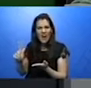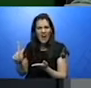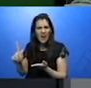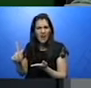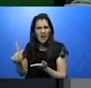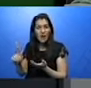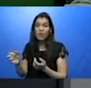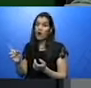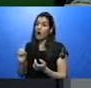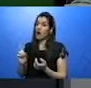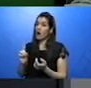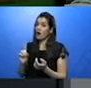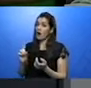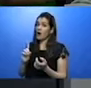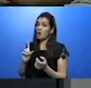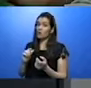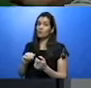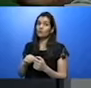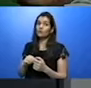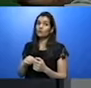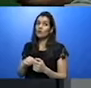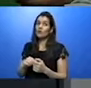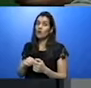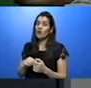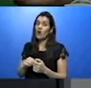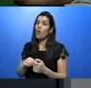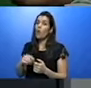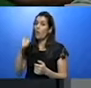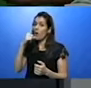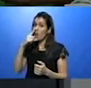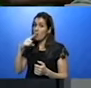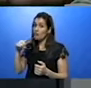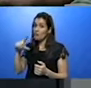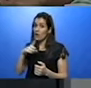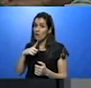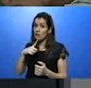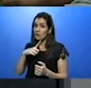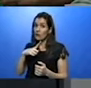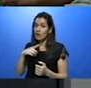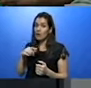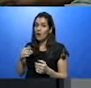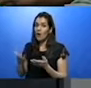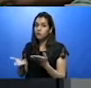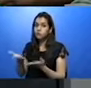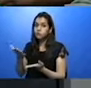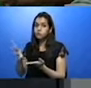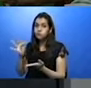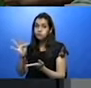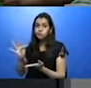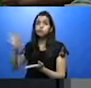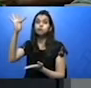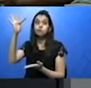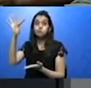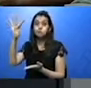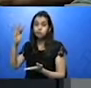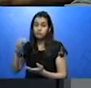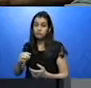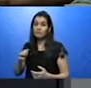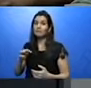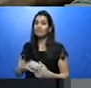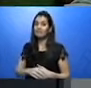né? Dá para transformar, mas o elefante tem toneladas, né? Se for um filhotinho,